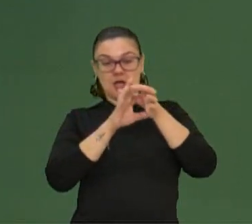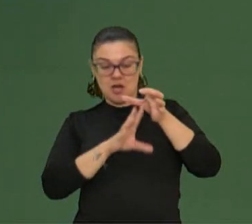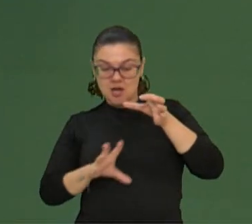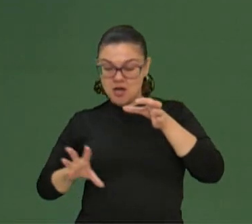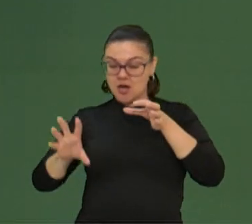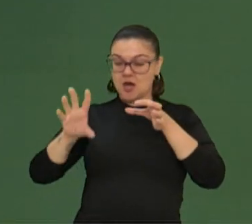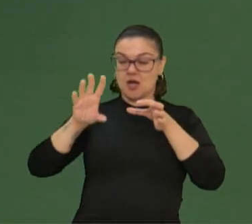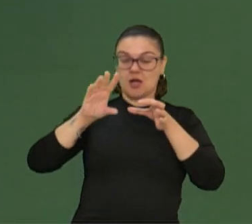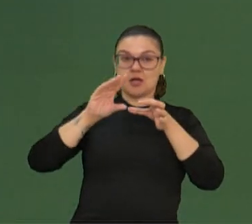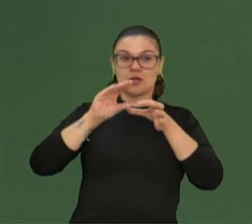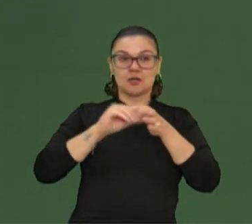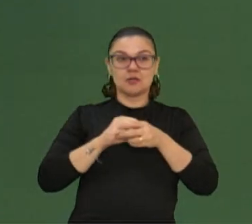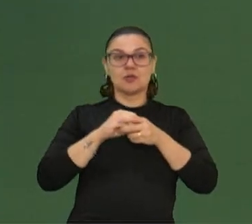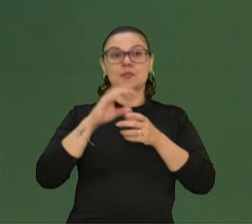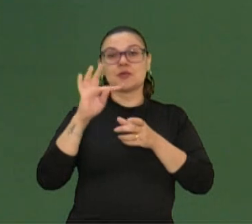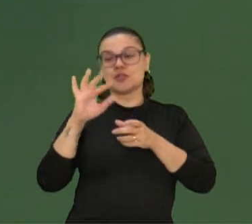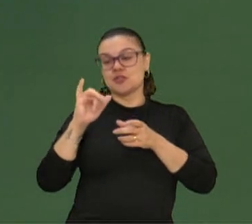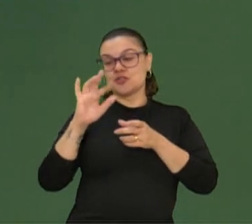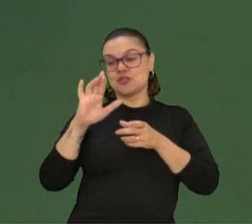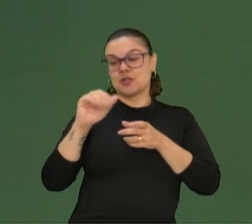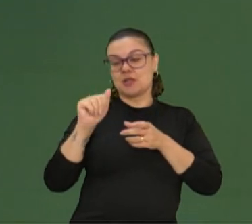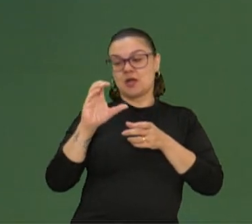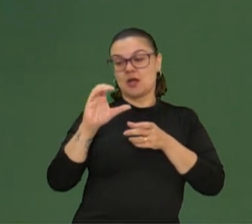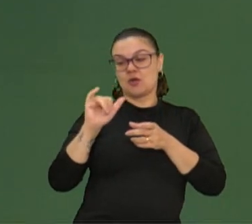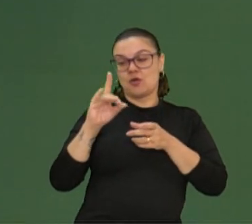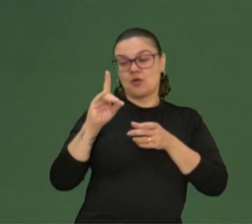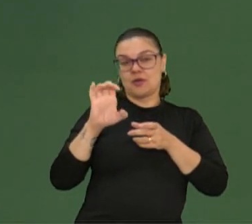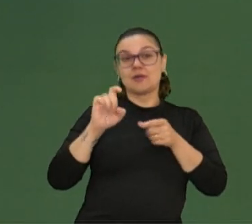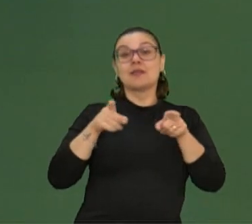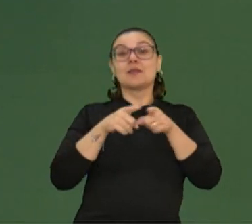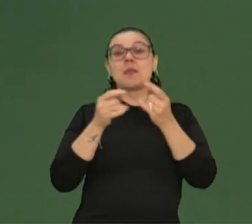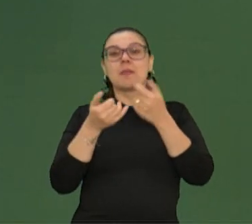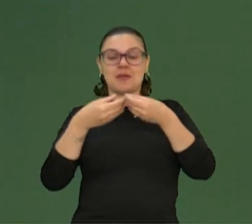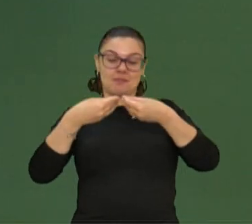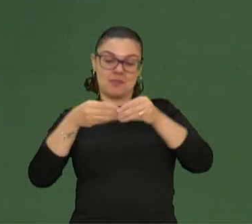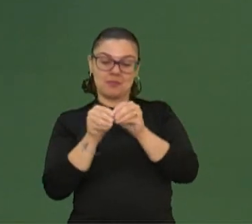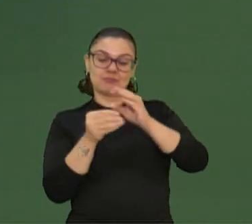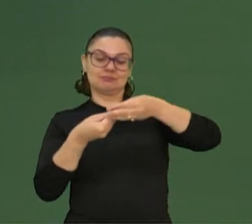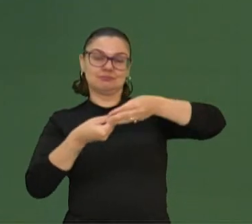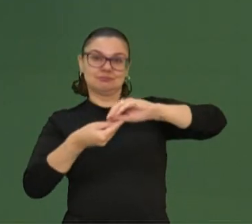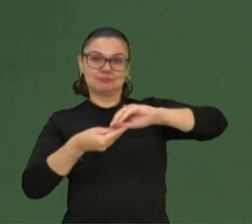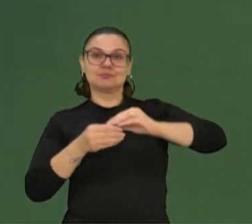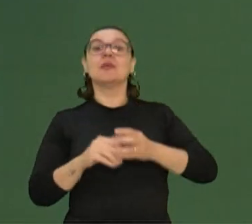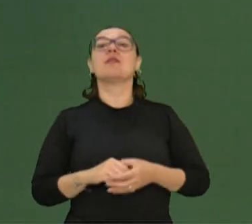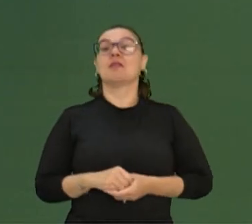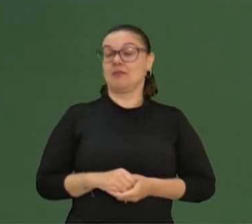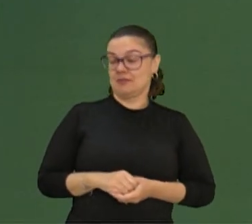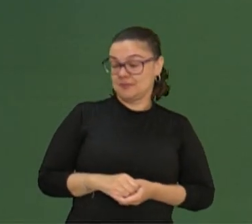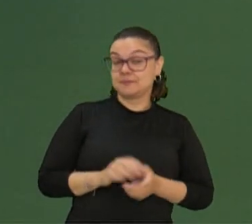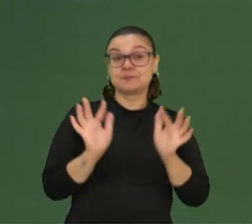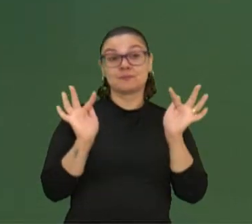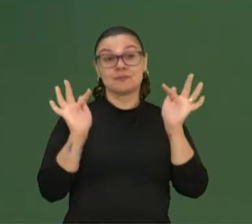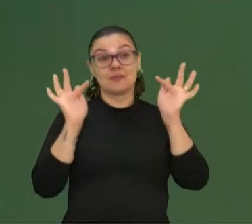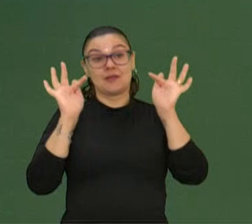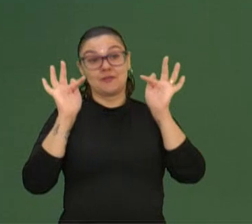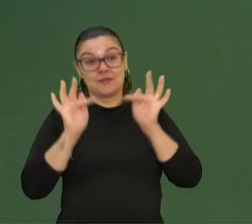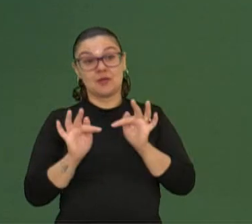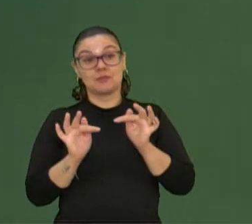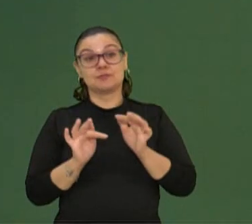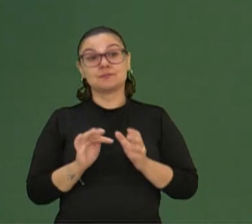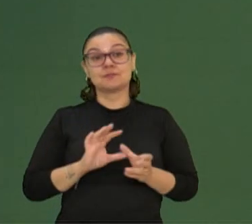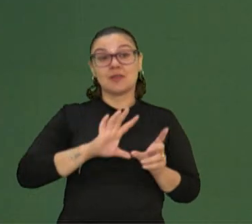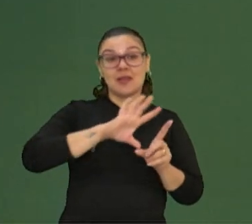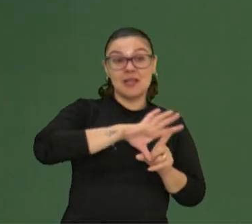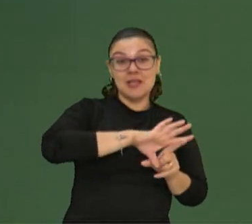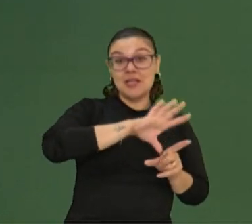juntos, o conjunto de tilacoides. Também são dobras de membrana que tem ali dentro. E por último, isso aqui não